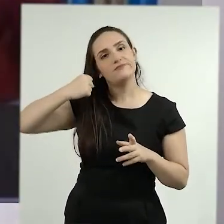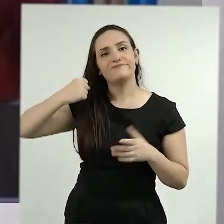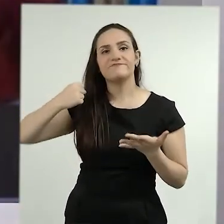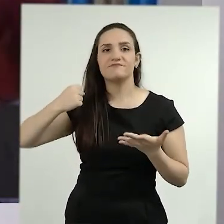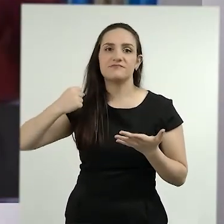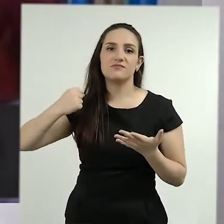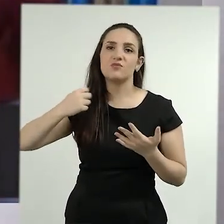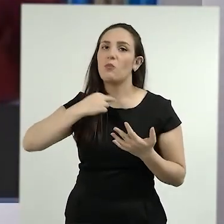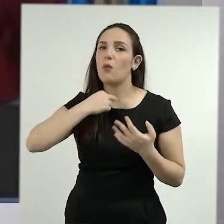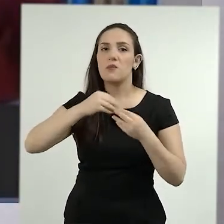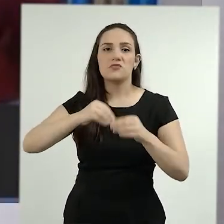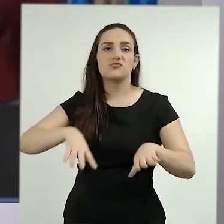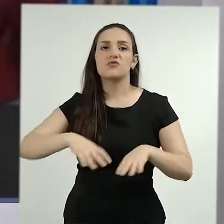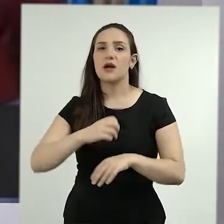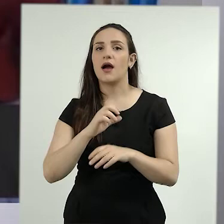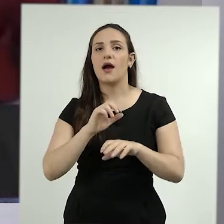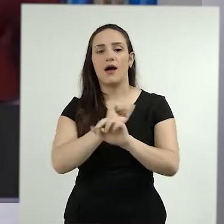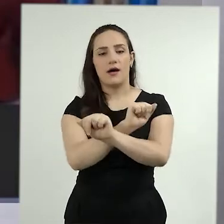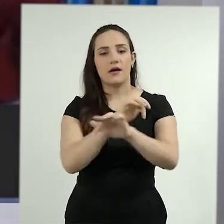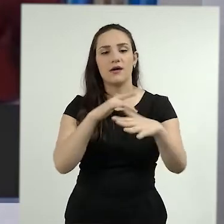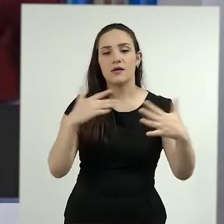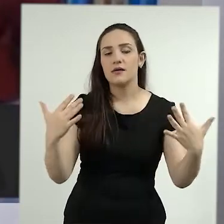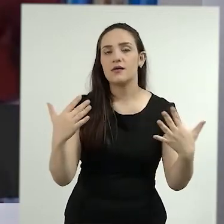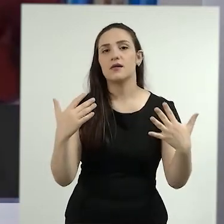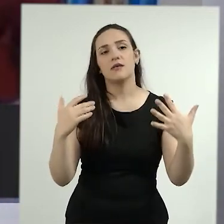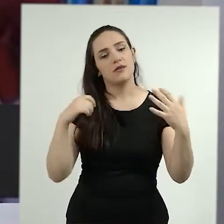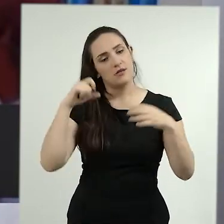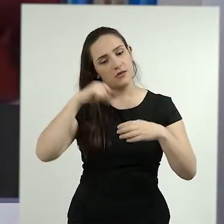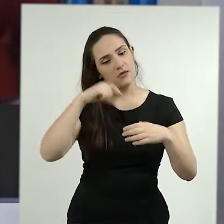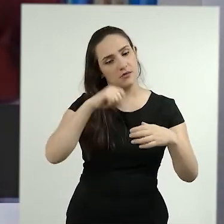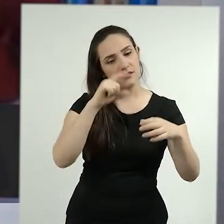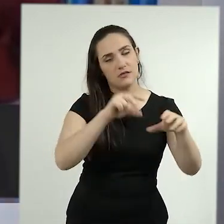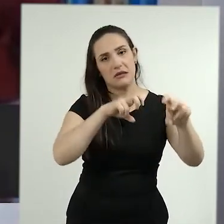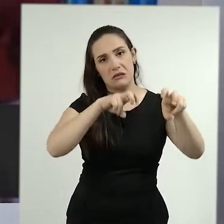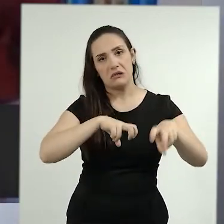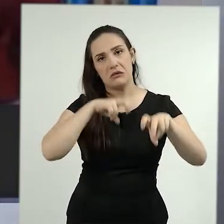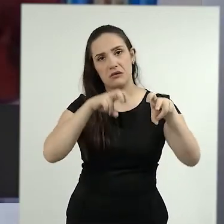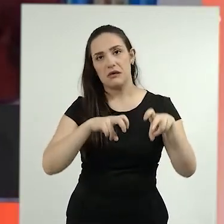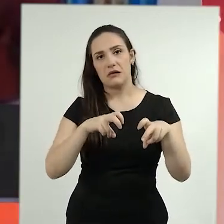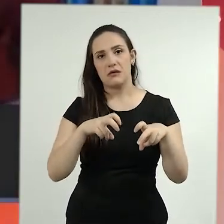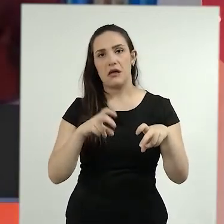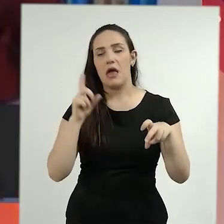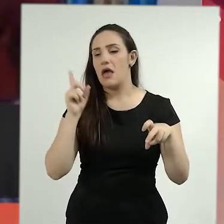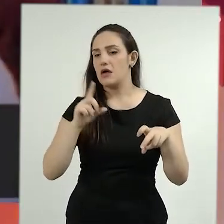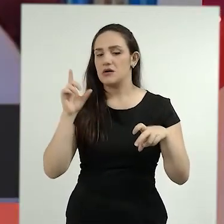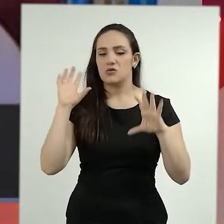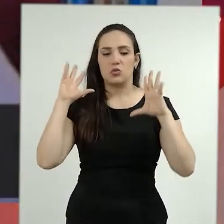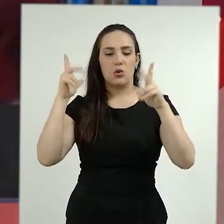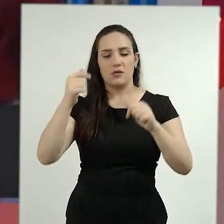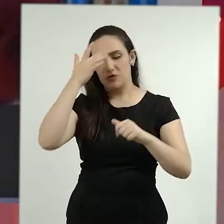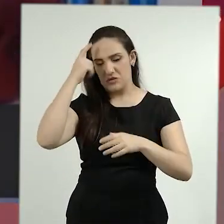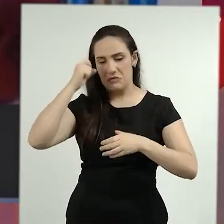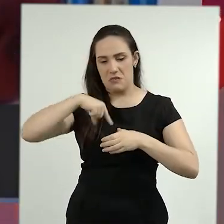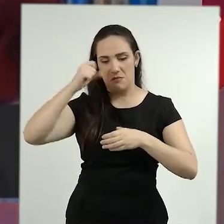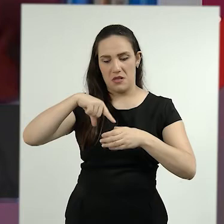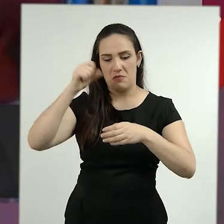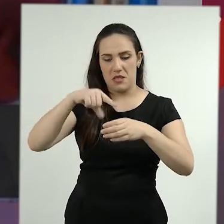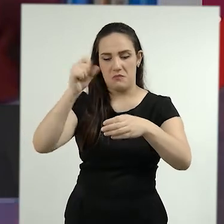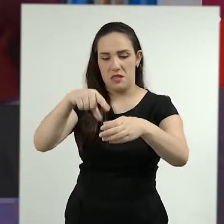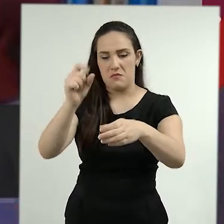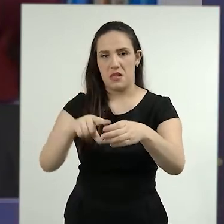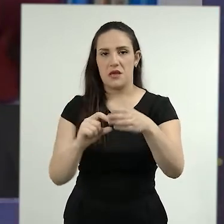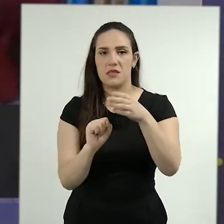gente não quer que acabe com toda a pecuária, a gente não quer que acabe com as monoculturas e plante florestas e todo mundo sai abraçando árvores